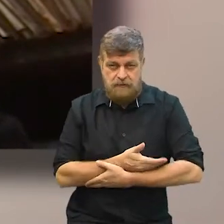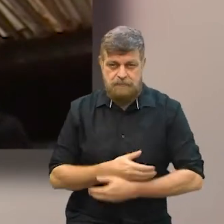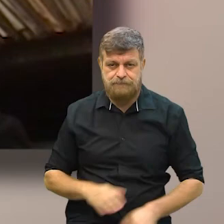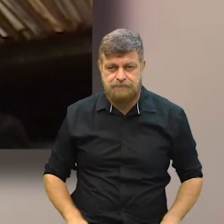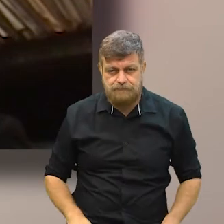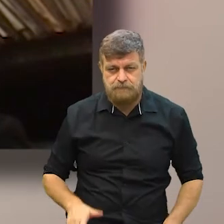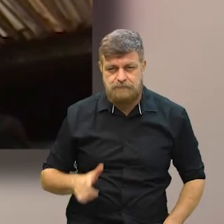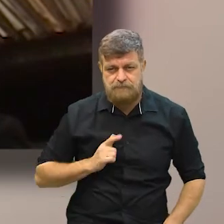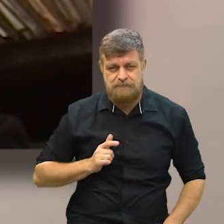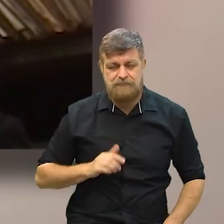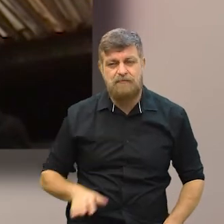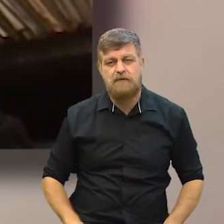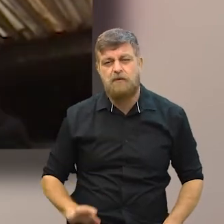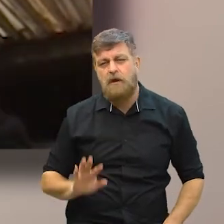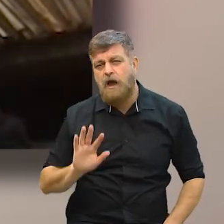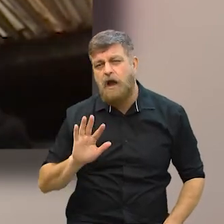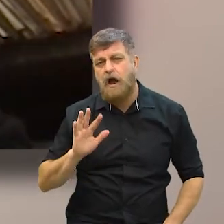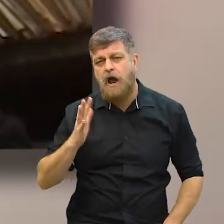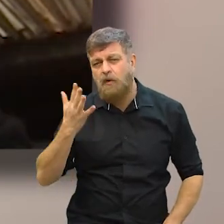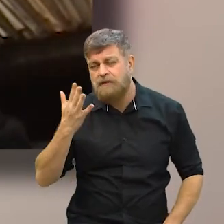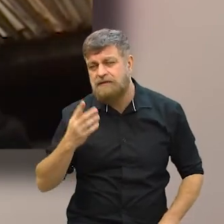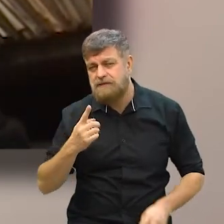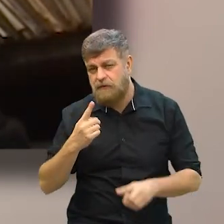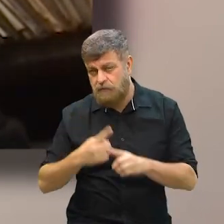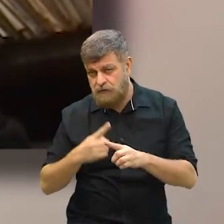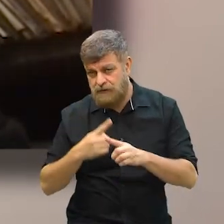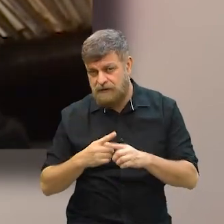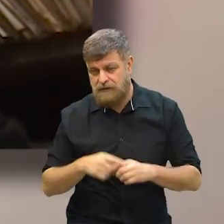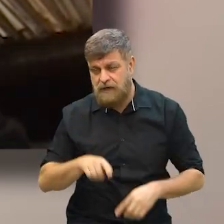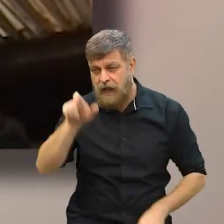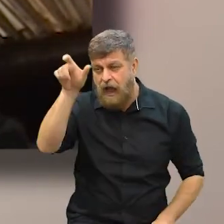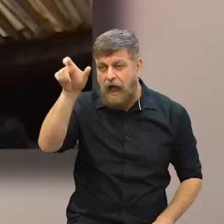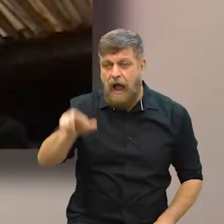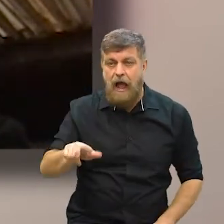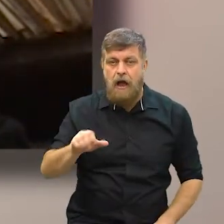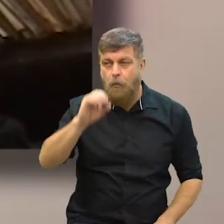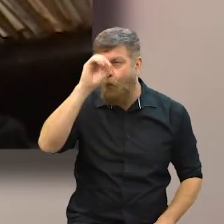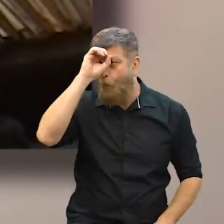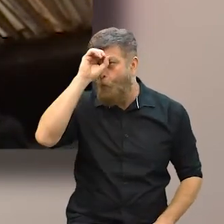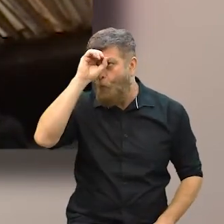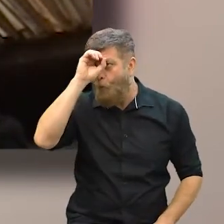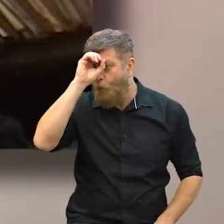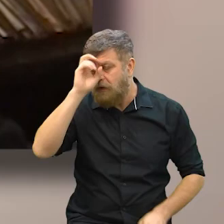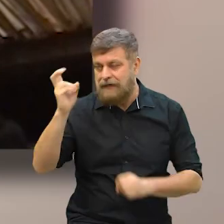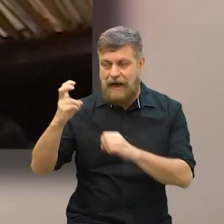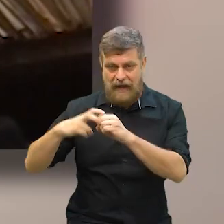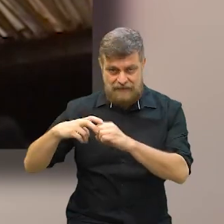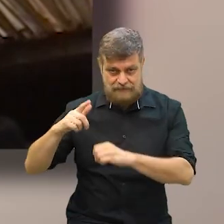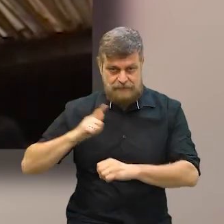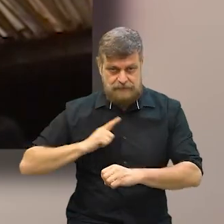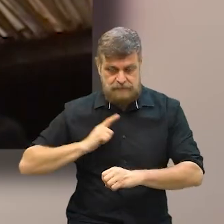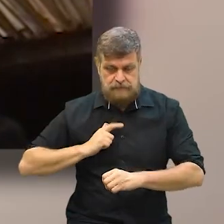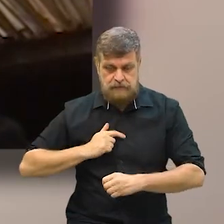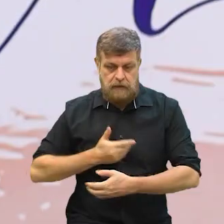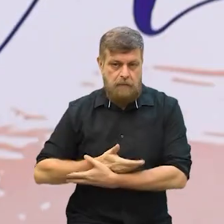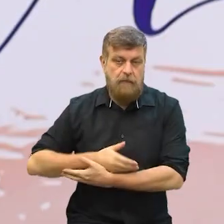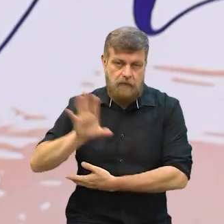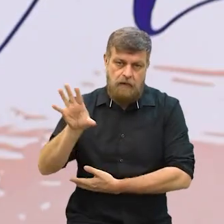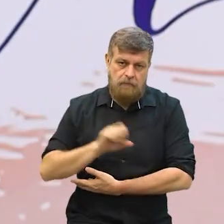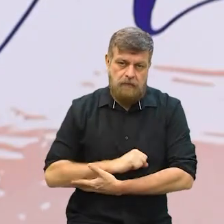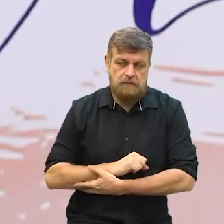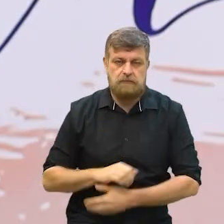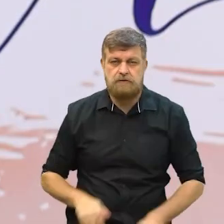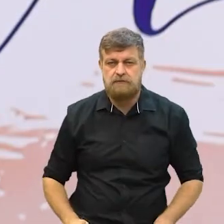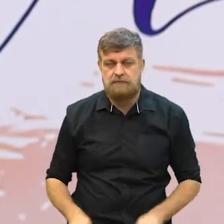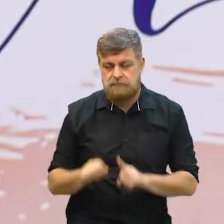transmissão vertical é uma possibilidade que existe na pessoa não tratada, que não faça pré-natal. Doutor, o